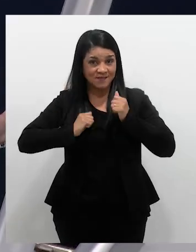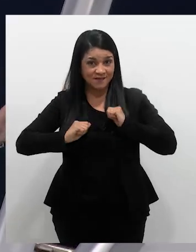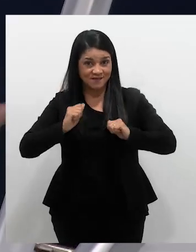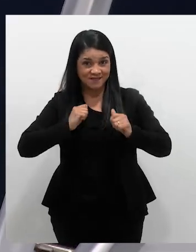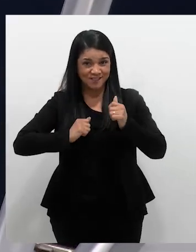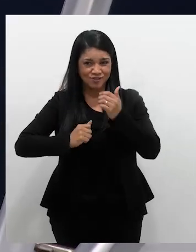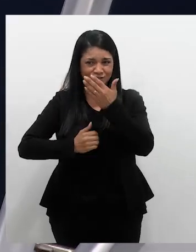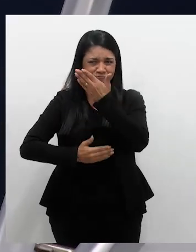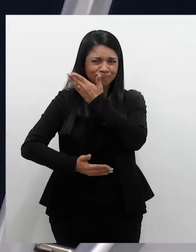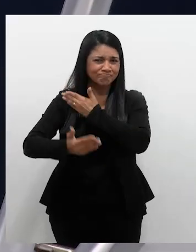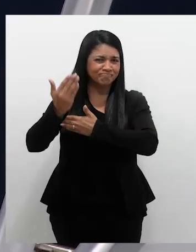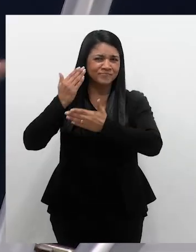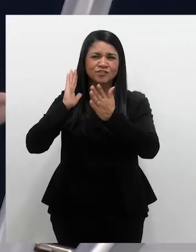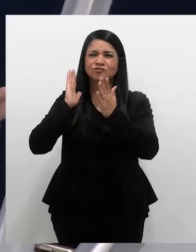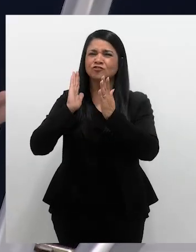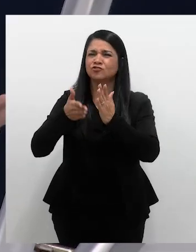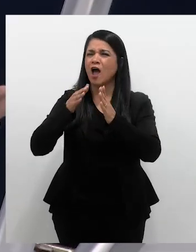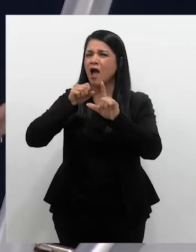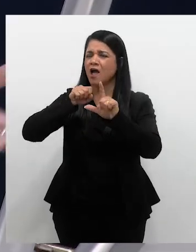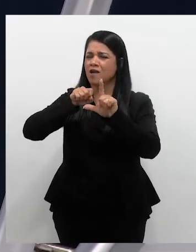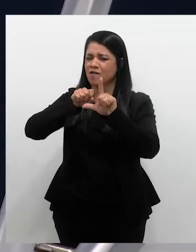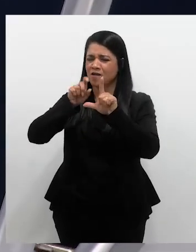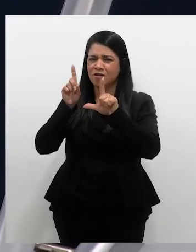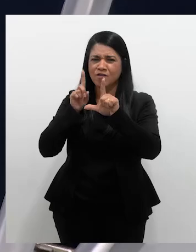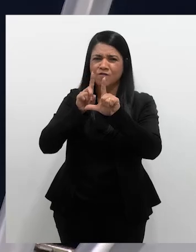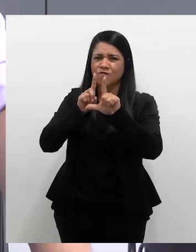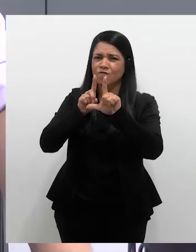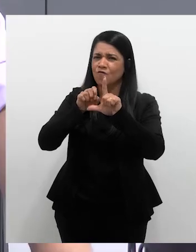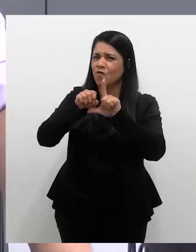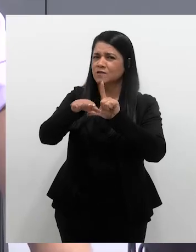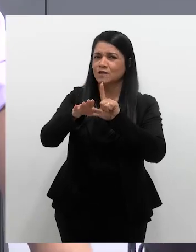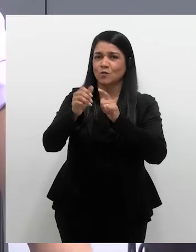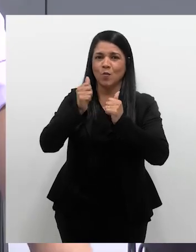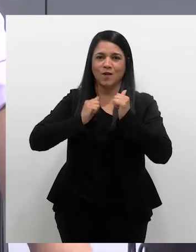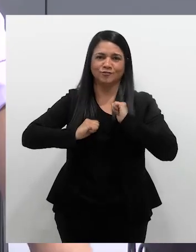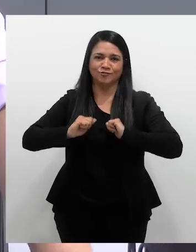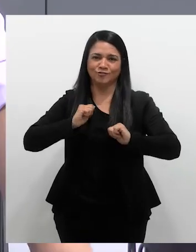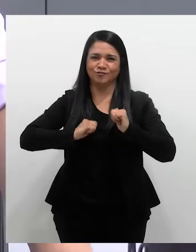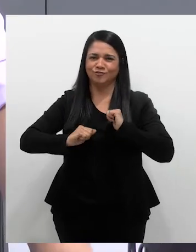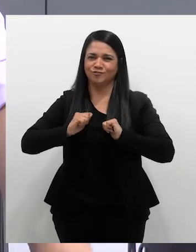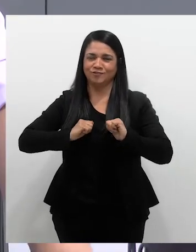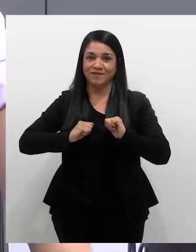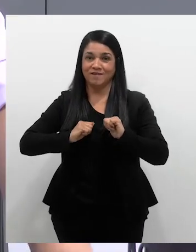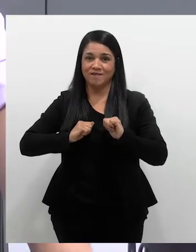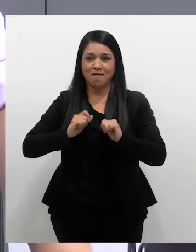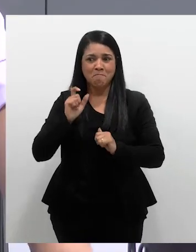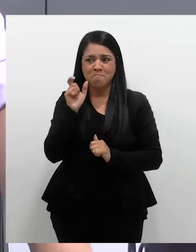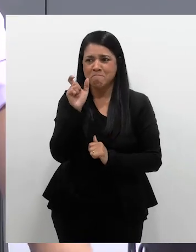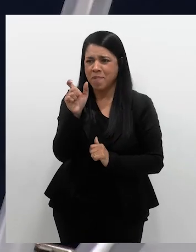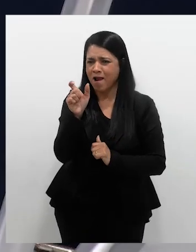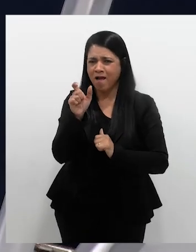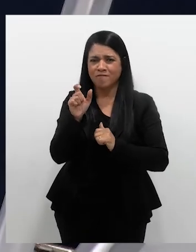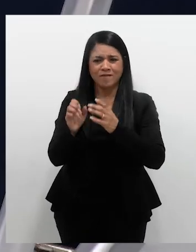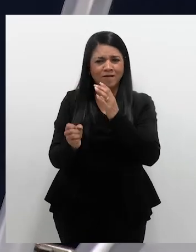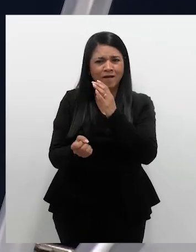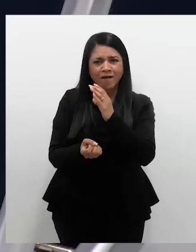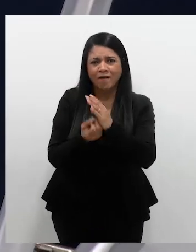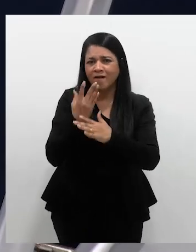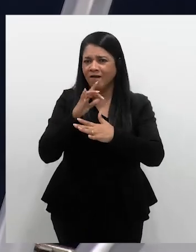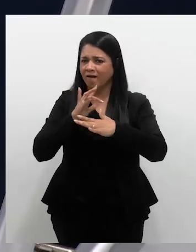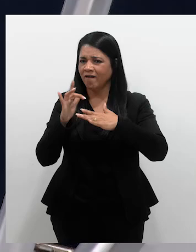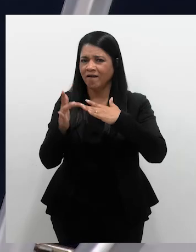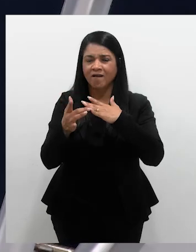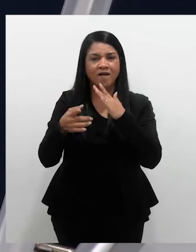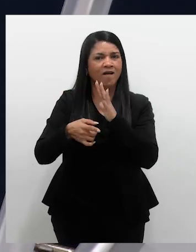artistas, a gente já é influenciador há muito tempo. Antes das redes sociais. Essa palavra, antes de existir as redes sociais. Sem